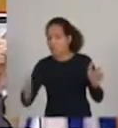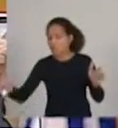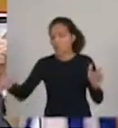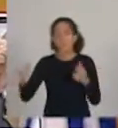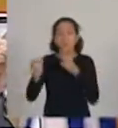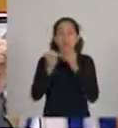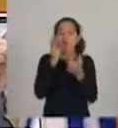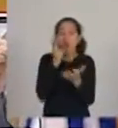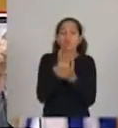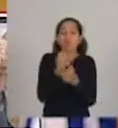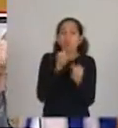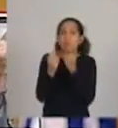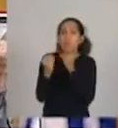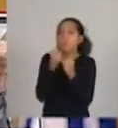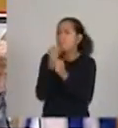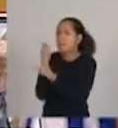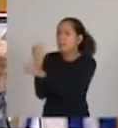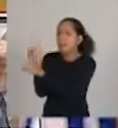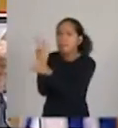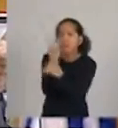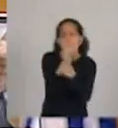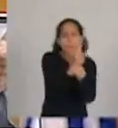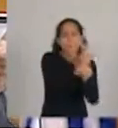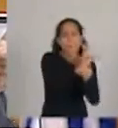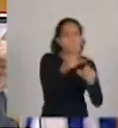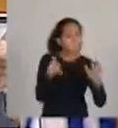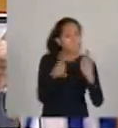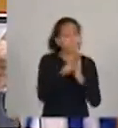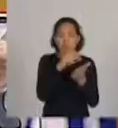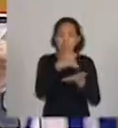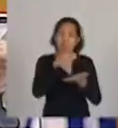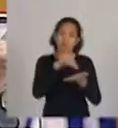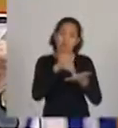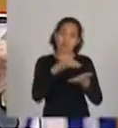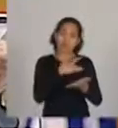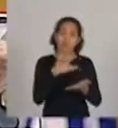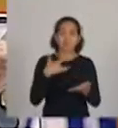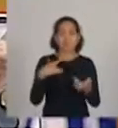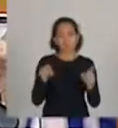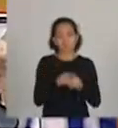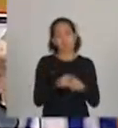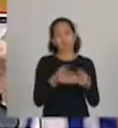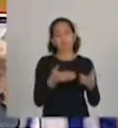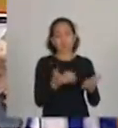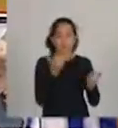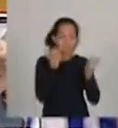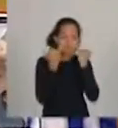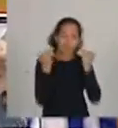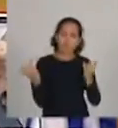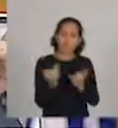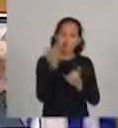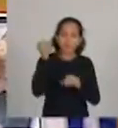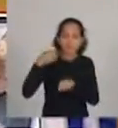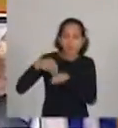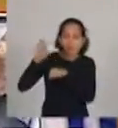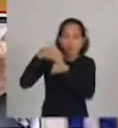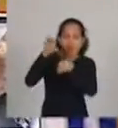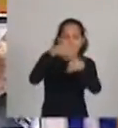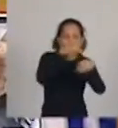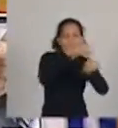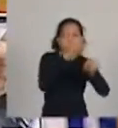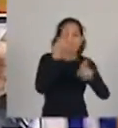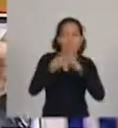cobrindo as informações, inclusive, da Secretaria de Saúde, informações importantes que precisam